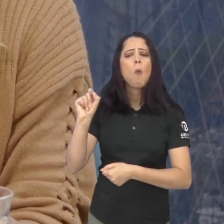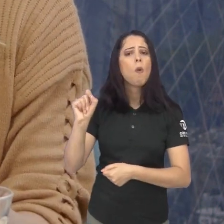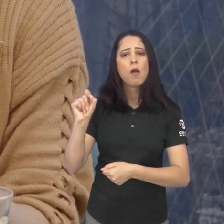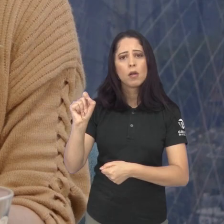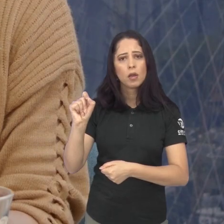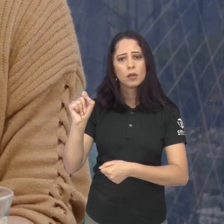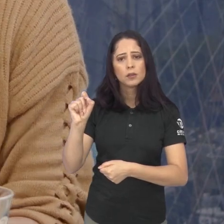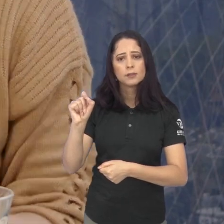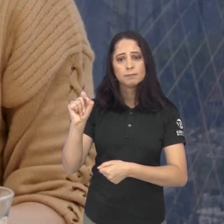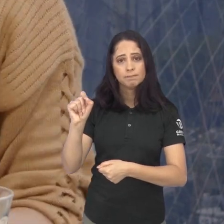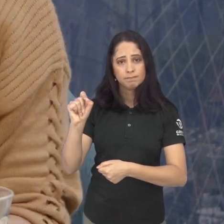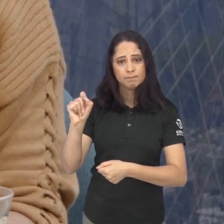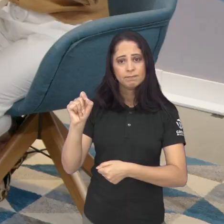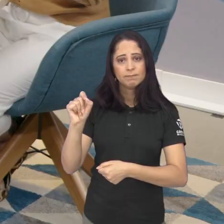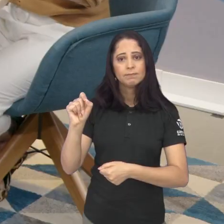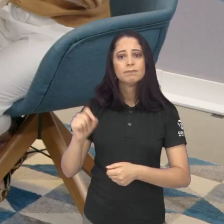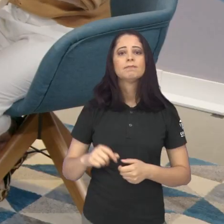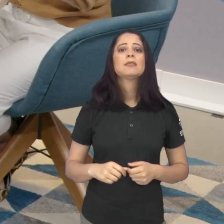realidade.